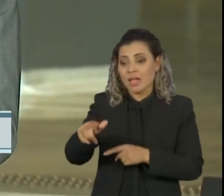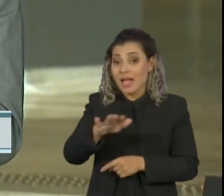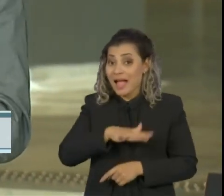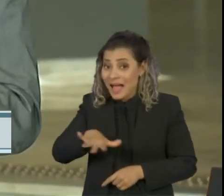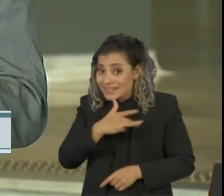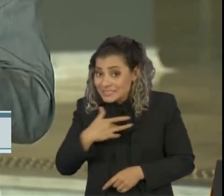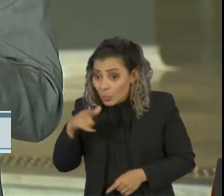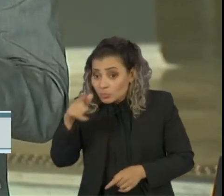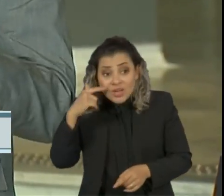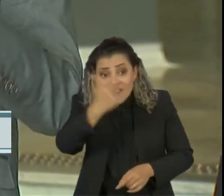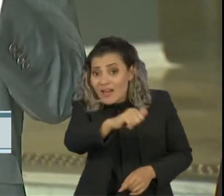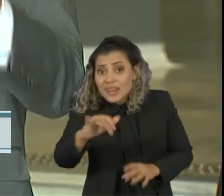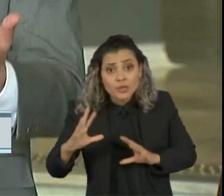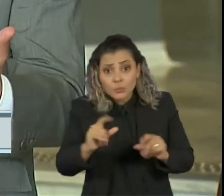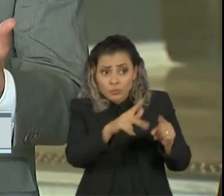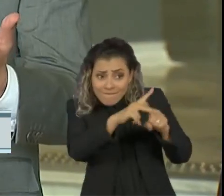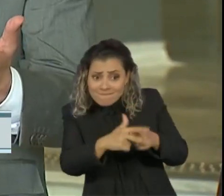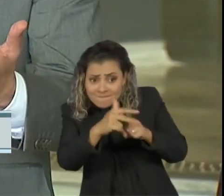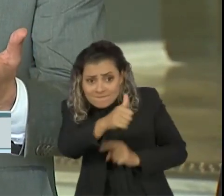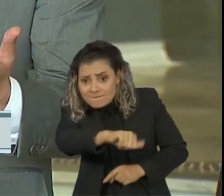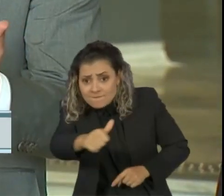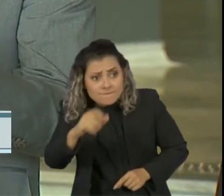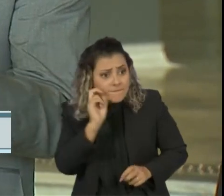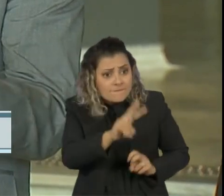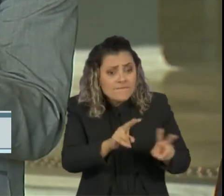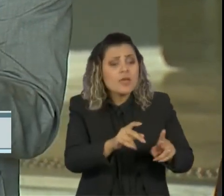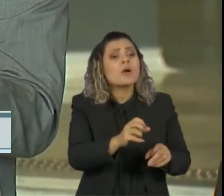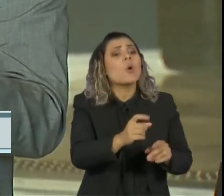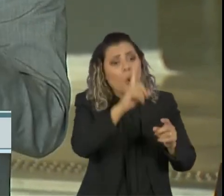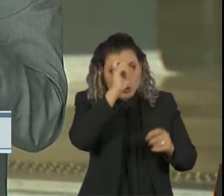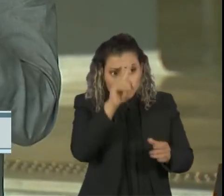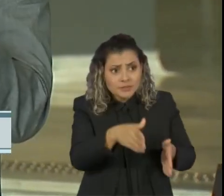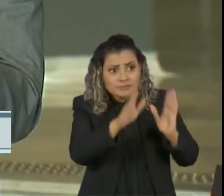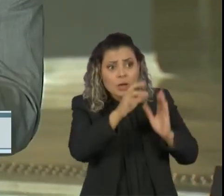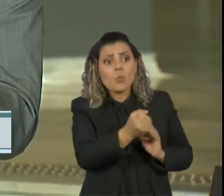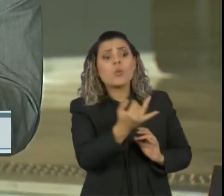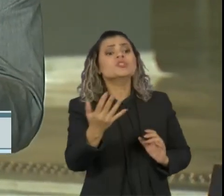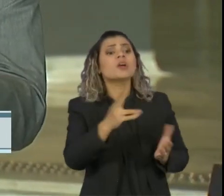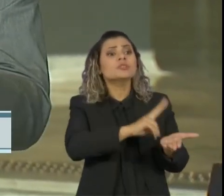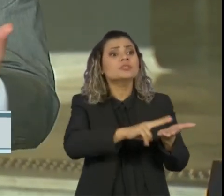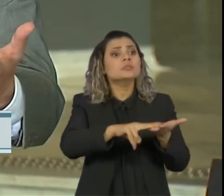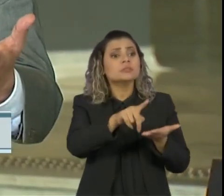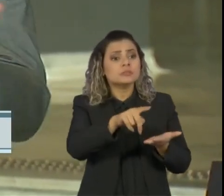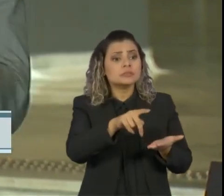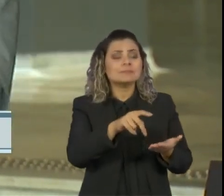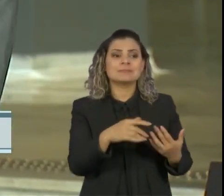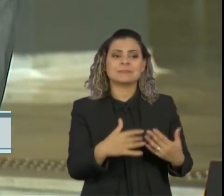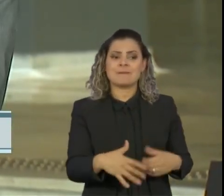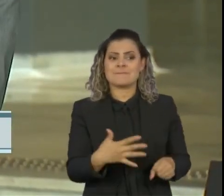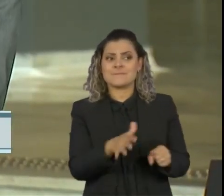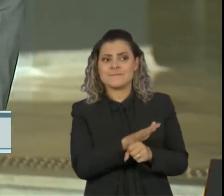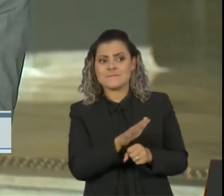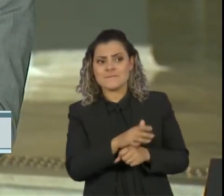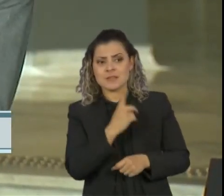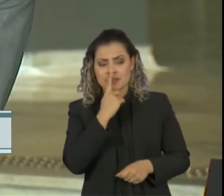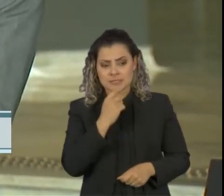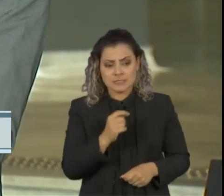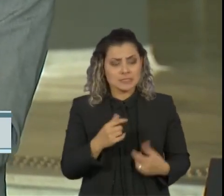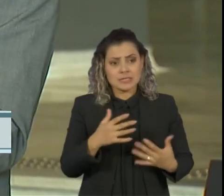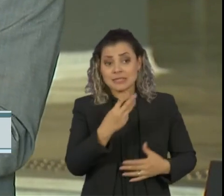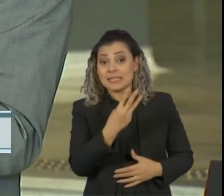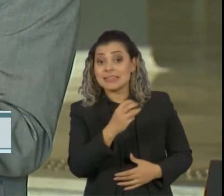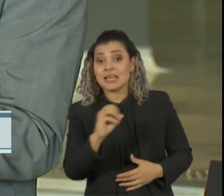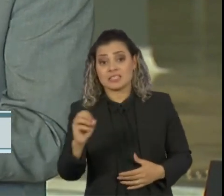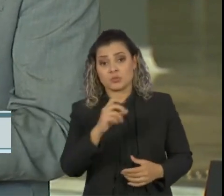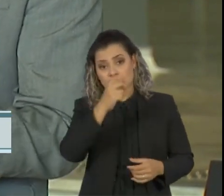regional. Portanto, quando a gente analisa a capacidade hospitalar, a gente analisa aquela região, tem mais de 300 municípios do estado que